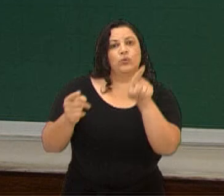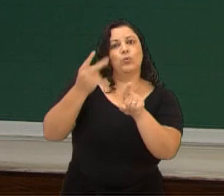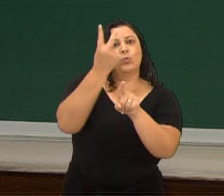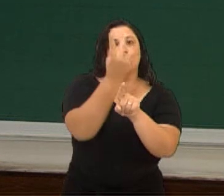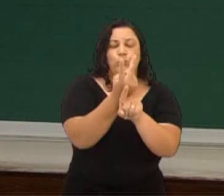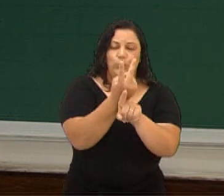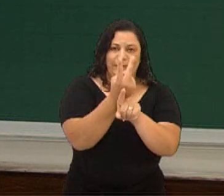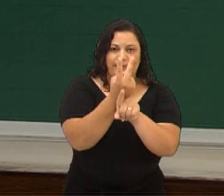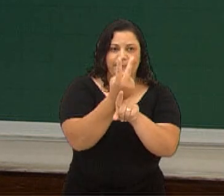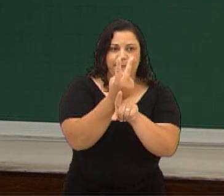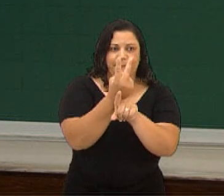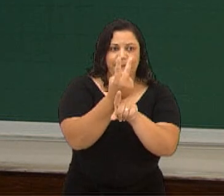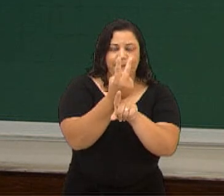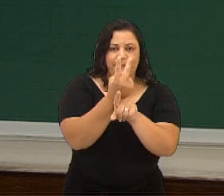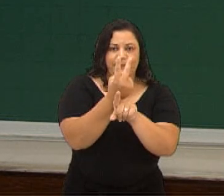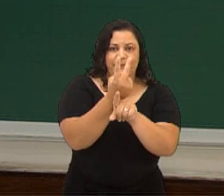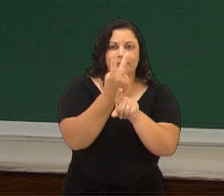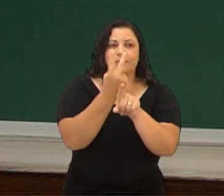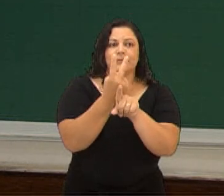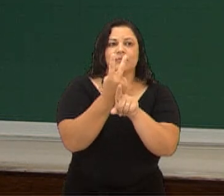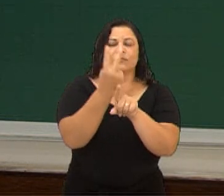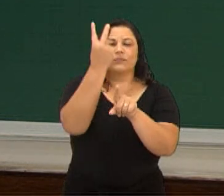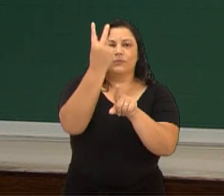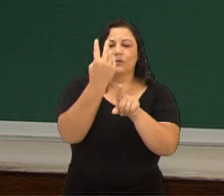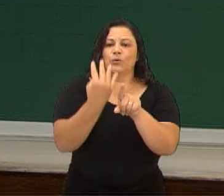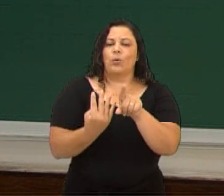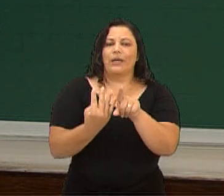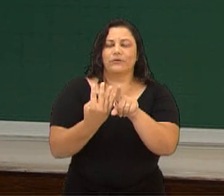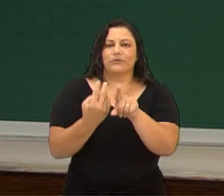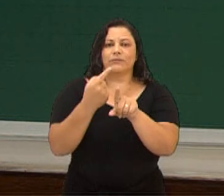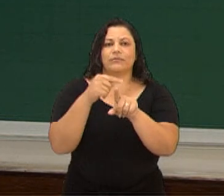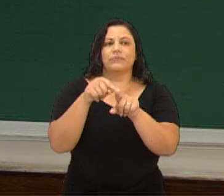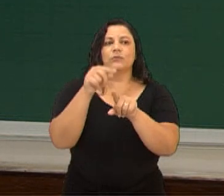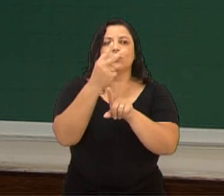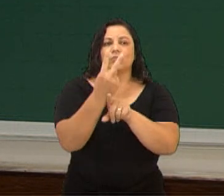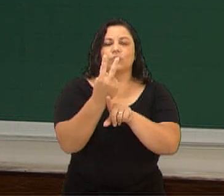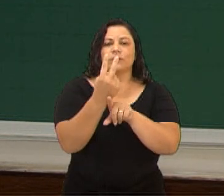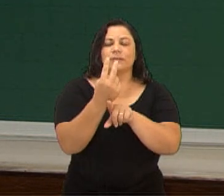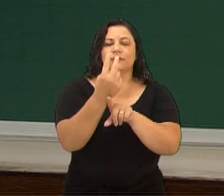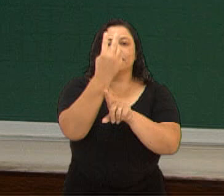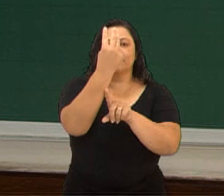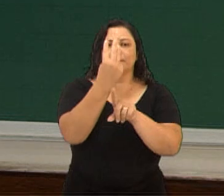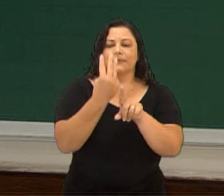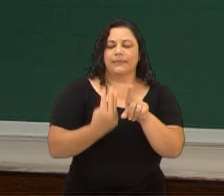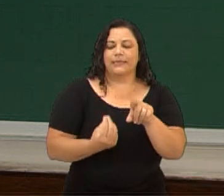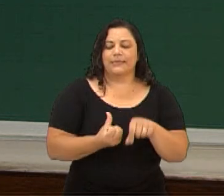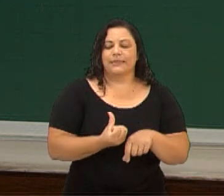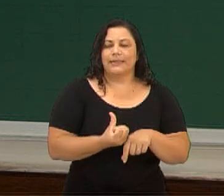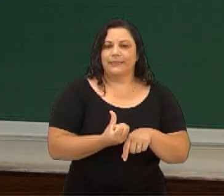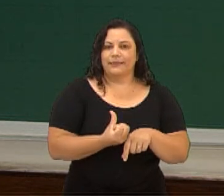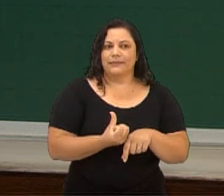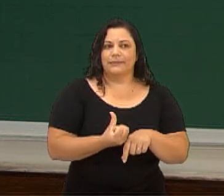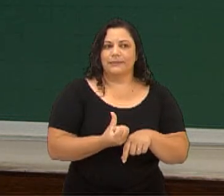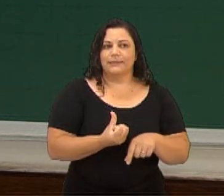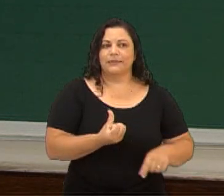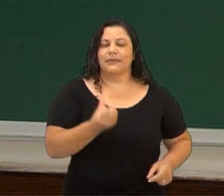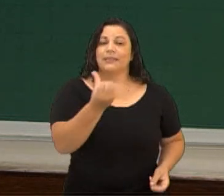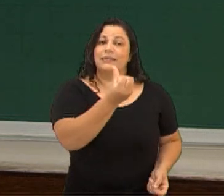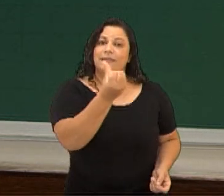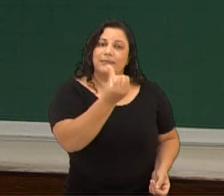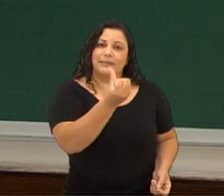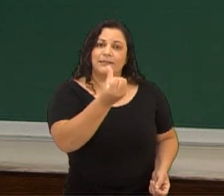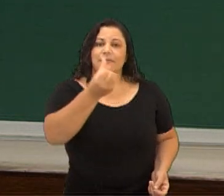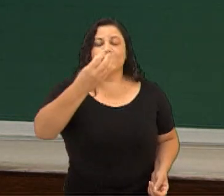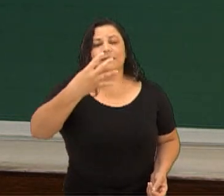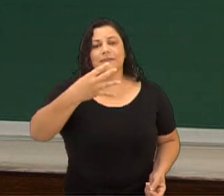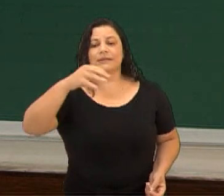estou multiplicando pelo segundo número, ó. 2 vezes 2, 4. 2 vezes 3, 6. Quanto que deu a nossa